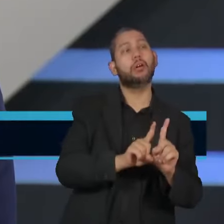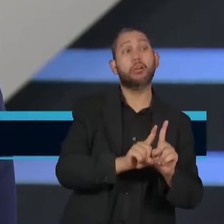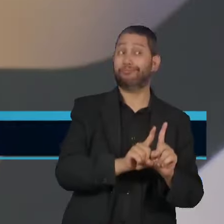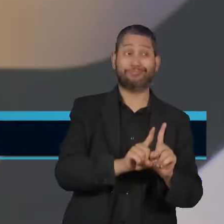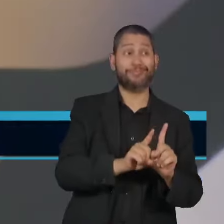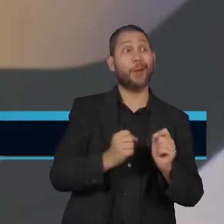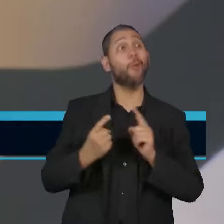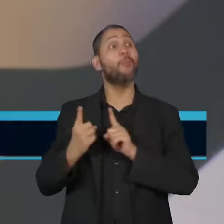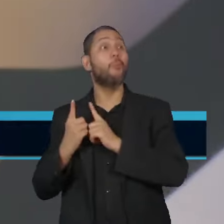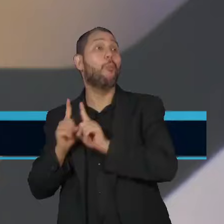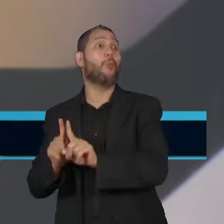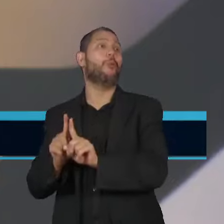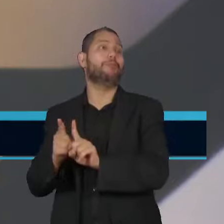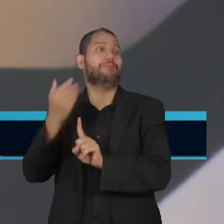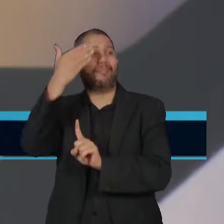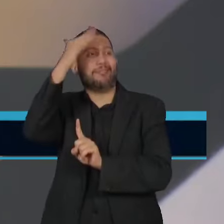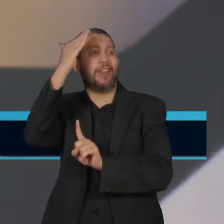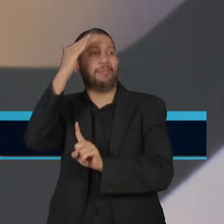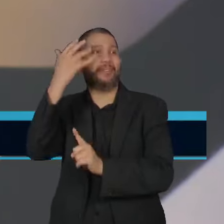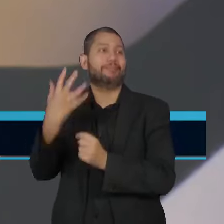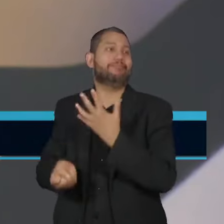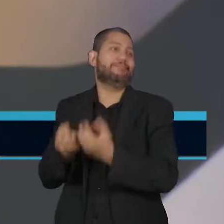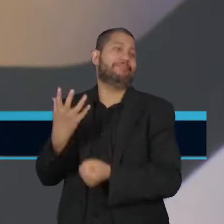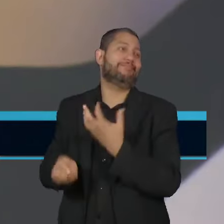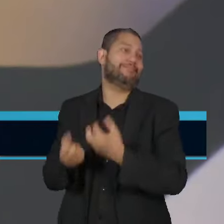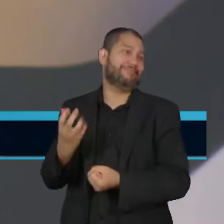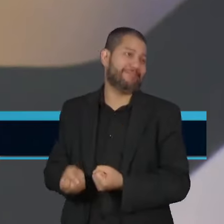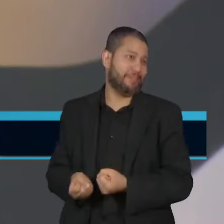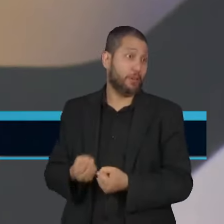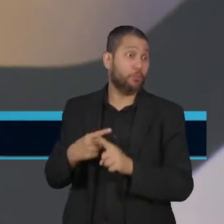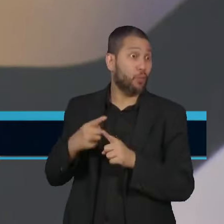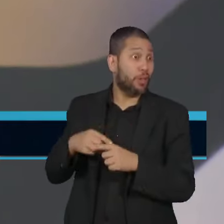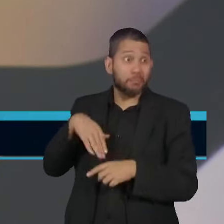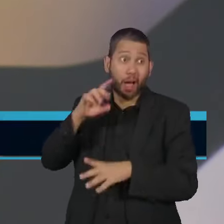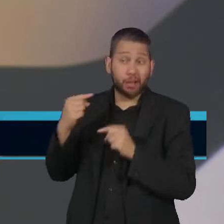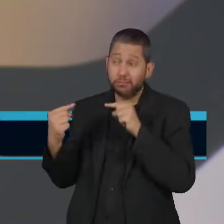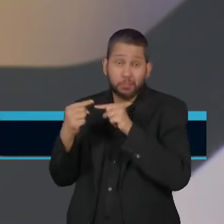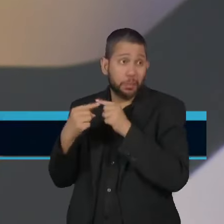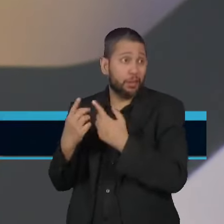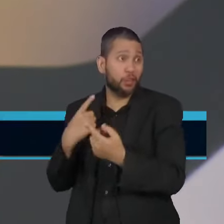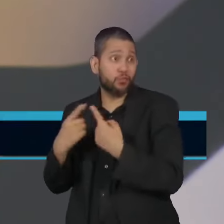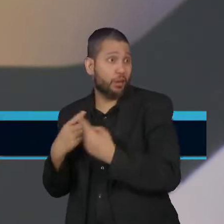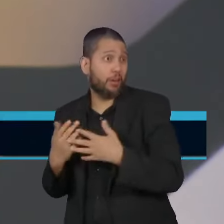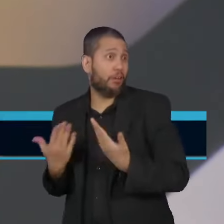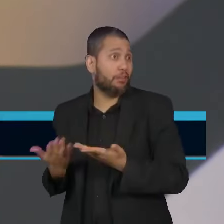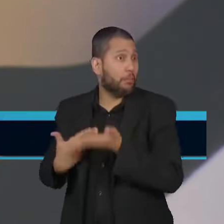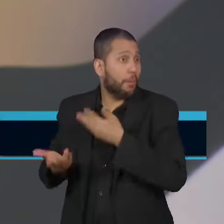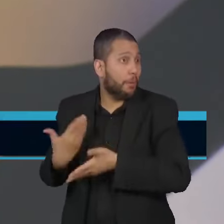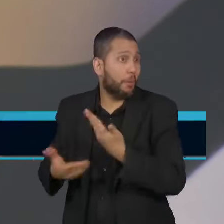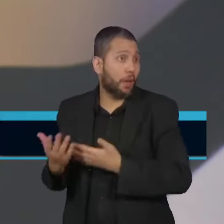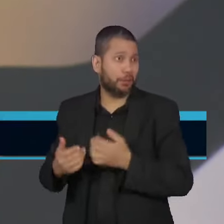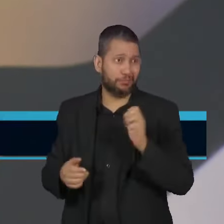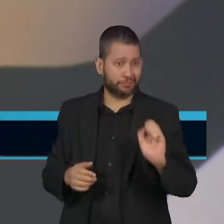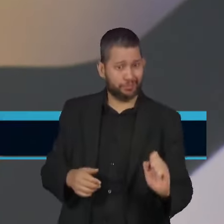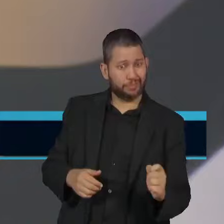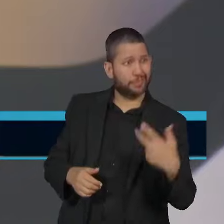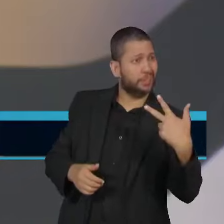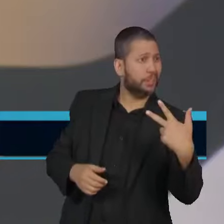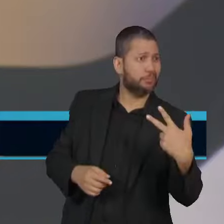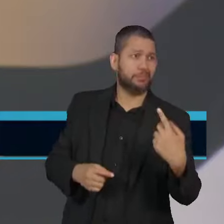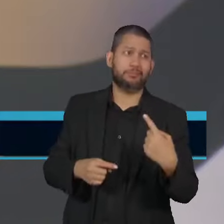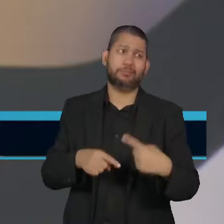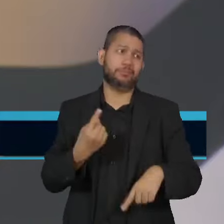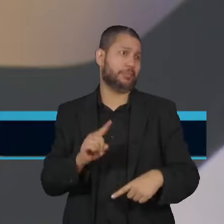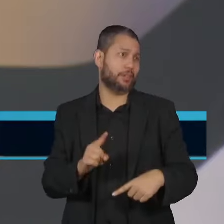deverá ficar nítido que tem mais diálogo com ele ali do que com a candidata, né, democrata e